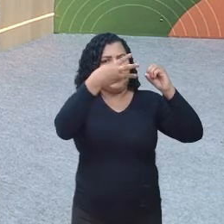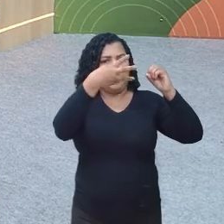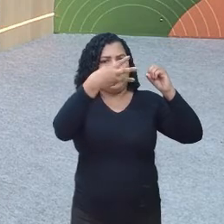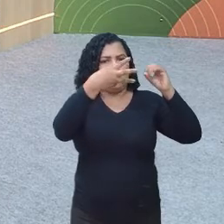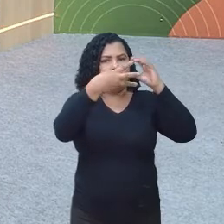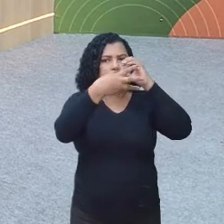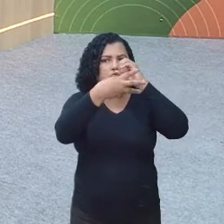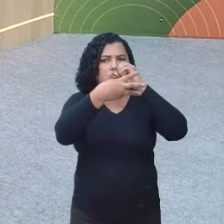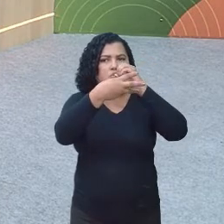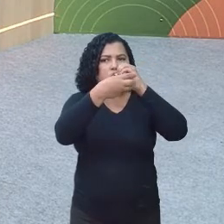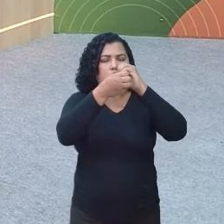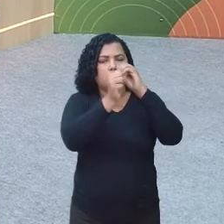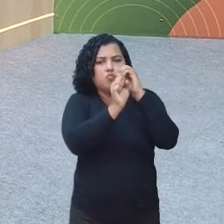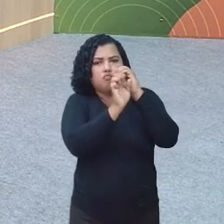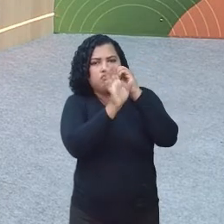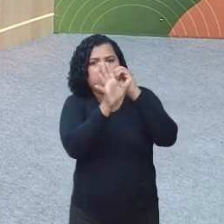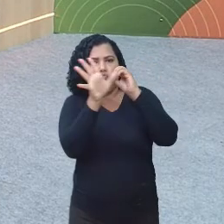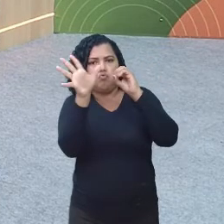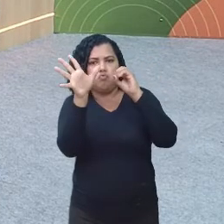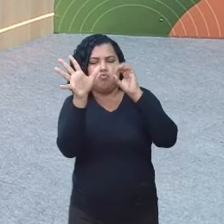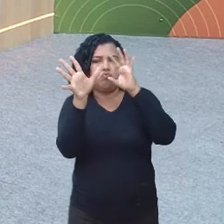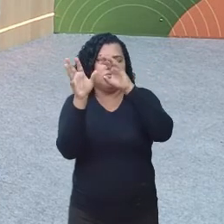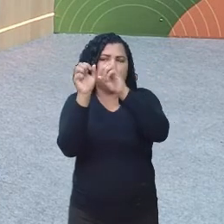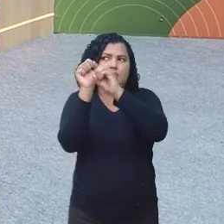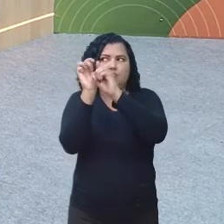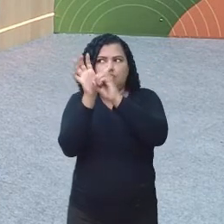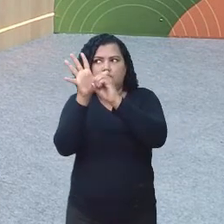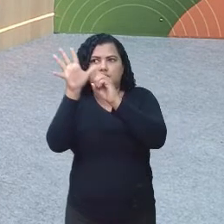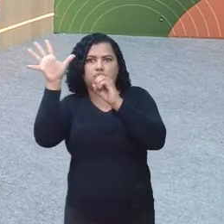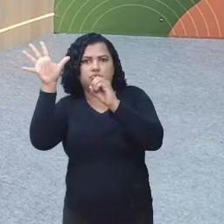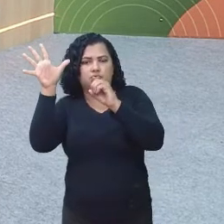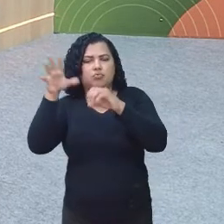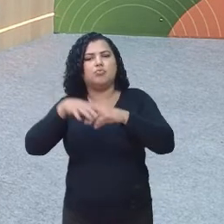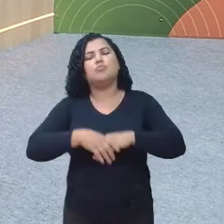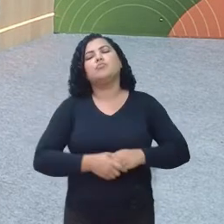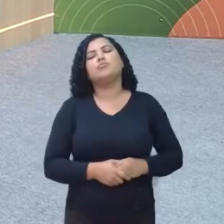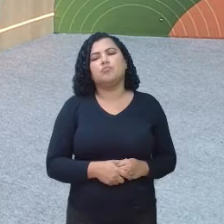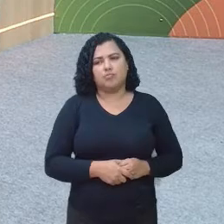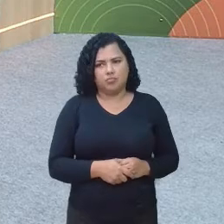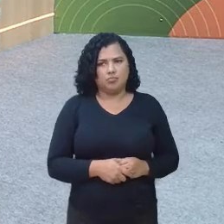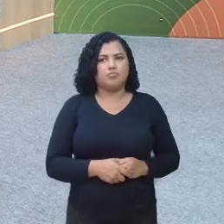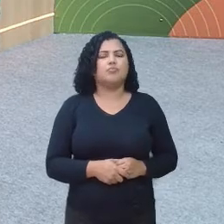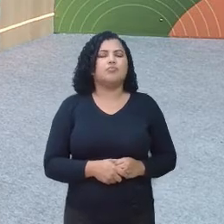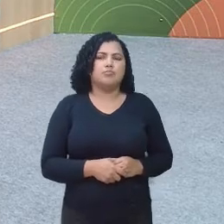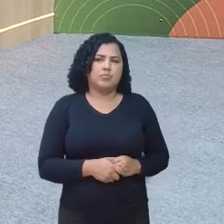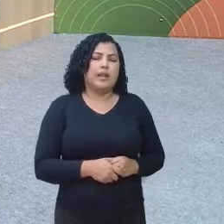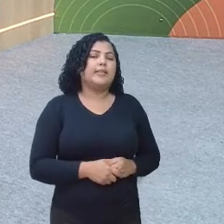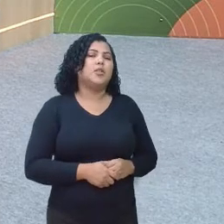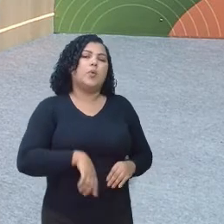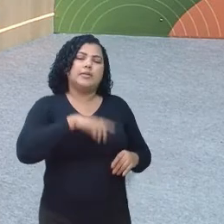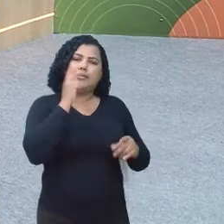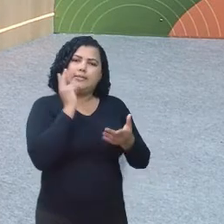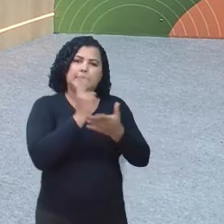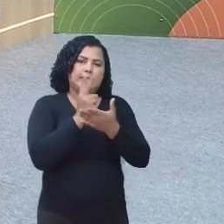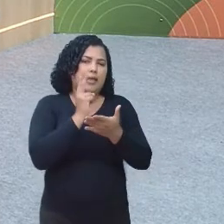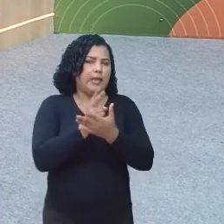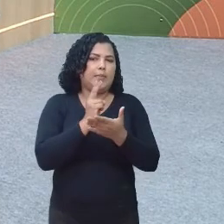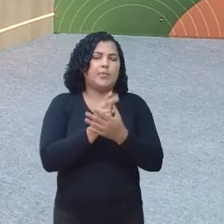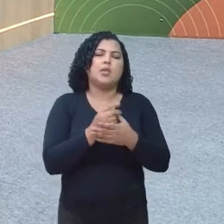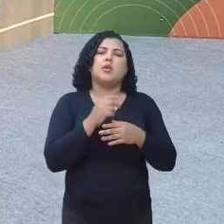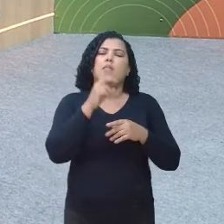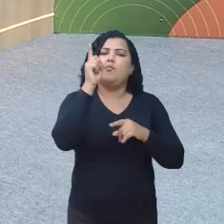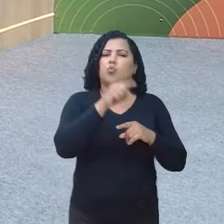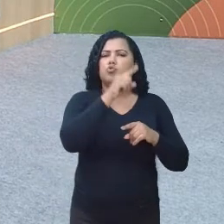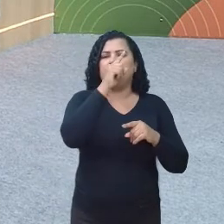sempre multiplicações de fator 3, ou seja, sempre tomando o triplo do triplo do triplo, não é? Então, se eu